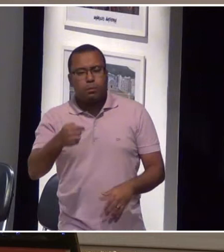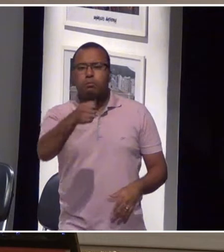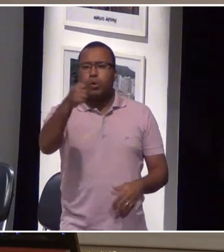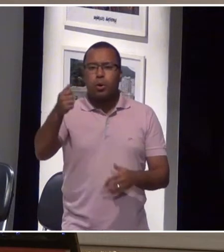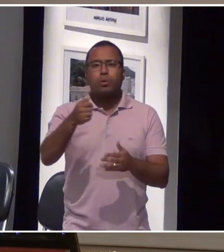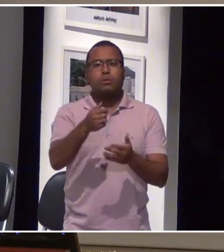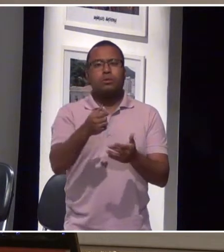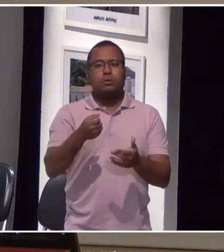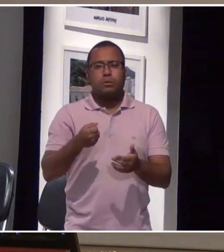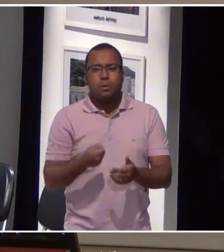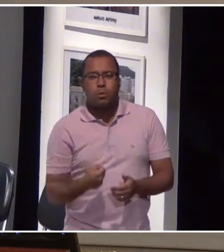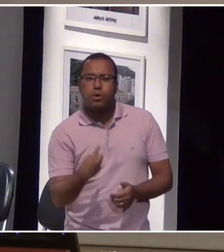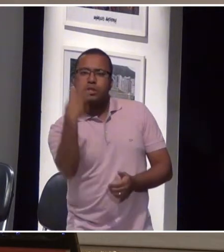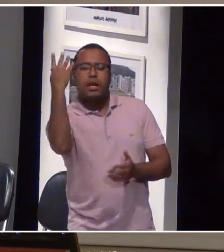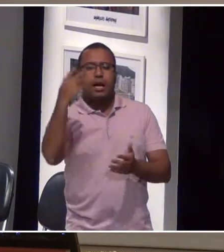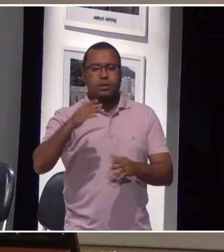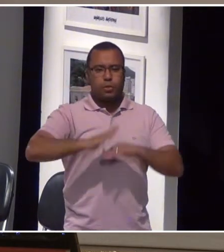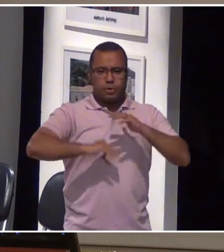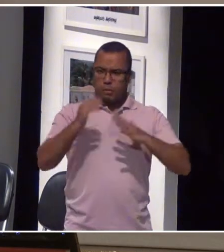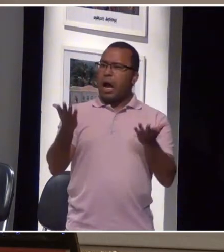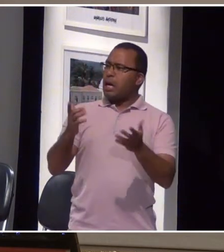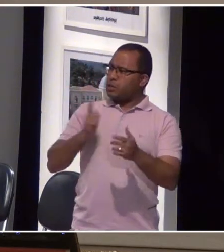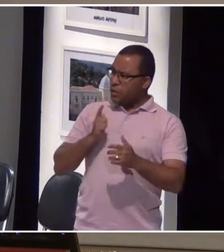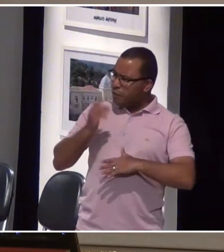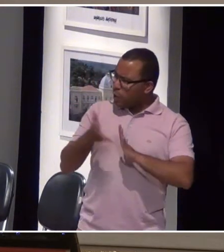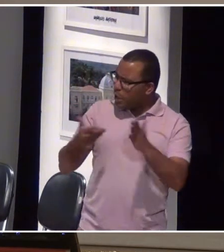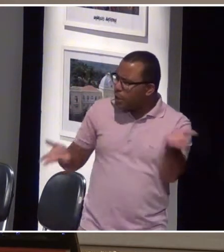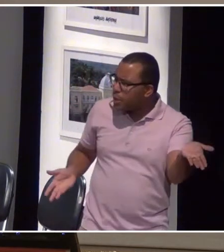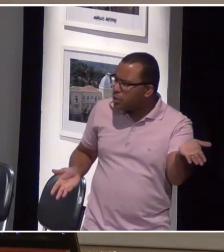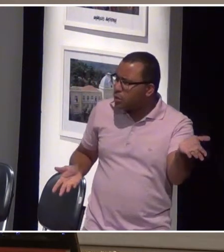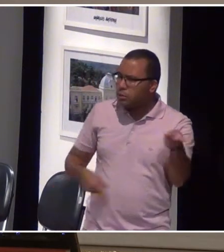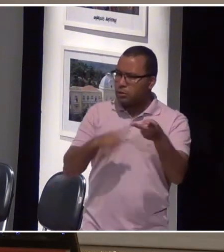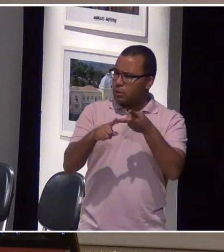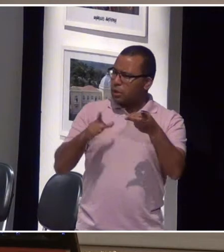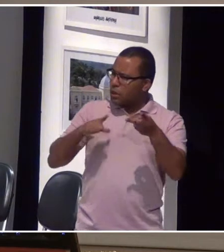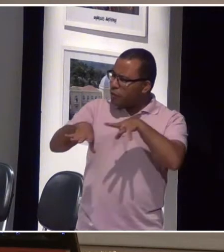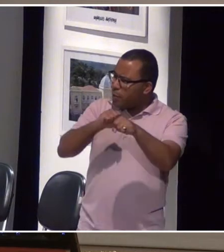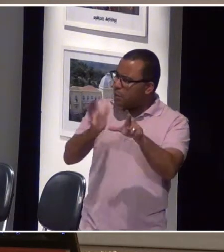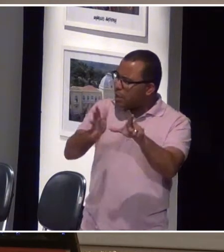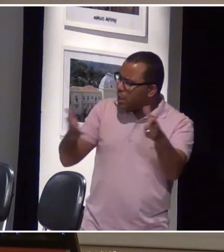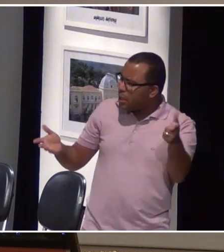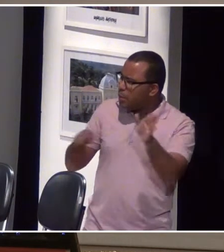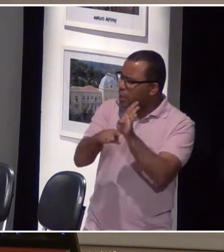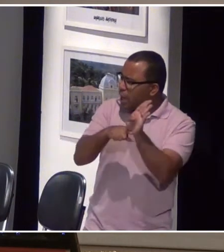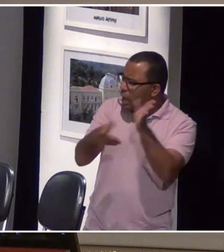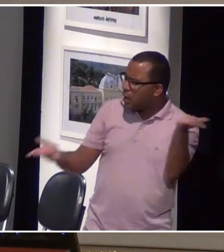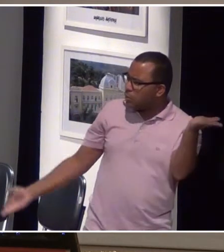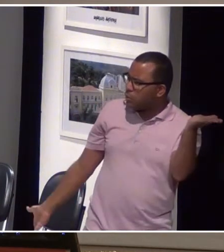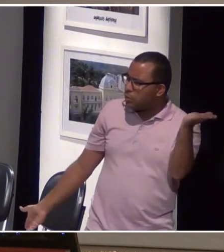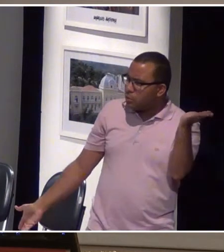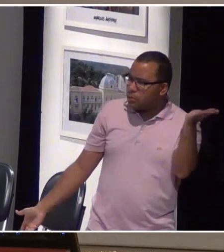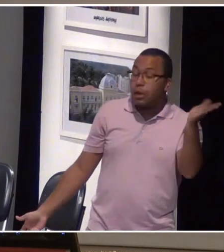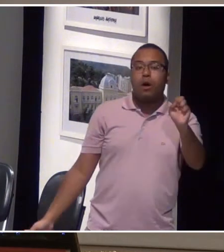o pouco número de profissionais. Alguém diria, bom, mas de lá para cá já teve ProLibras, já teve formação em Letras Libras